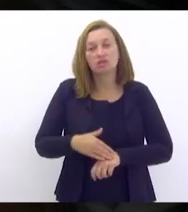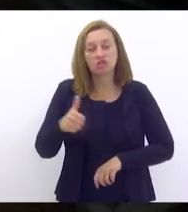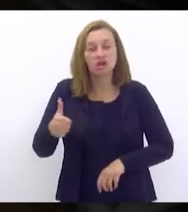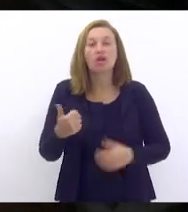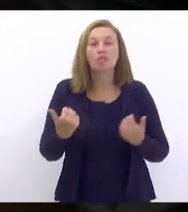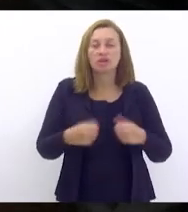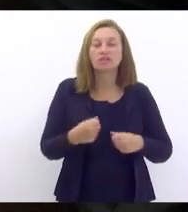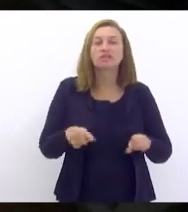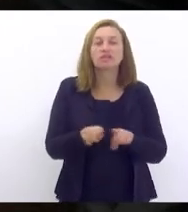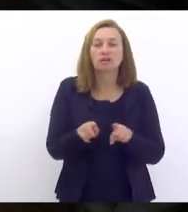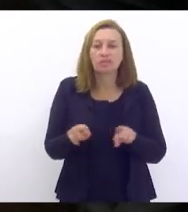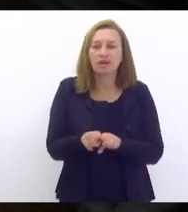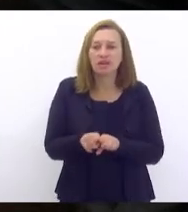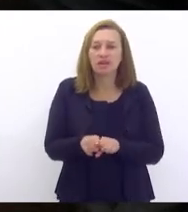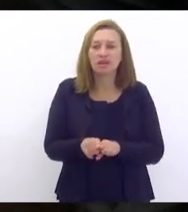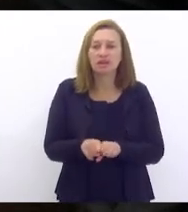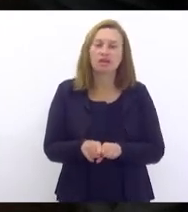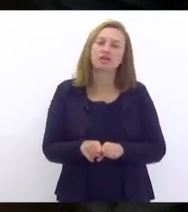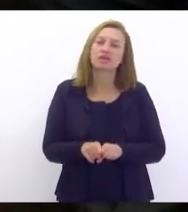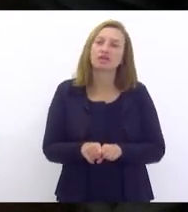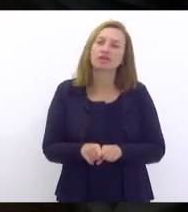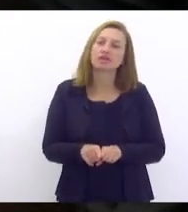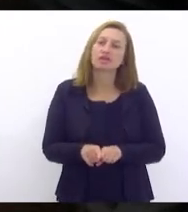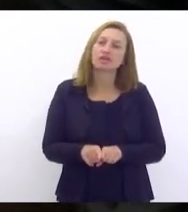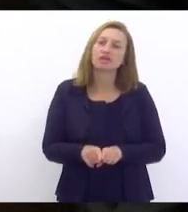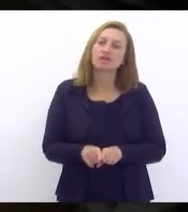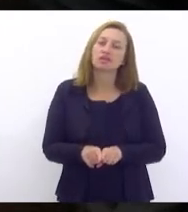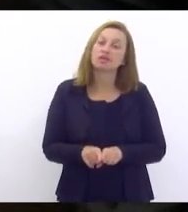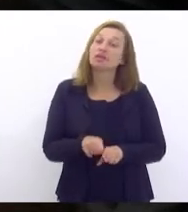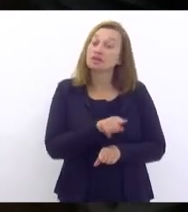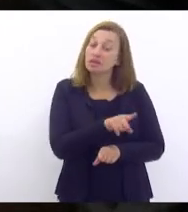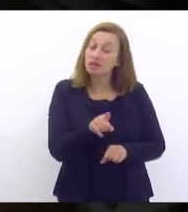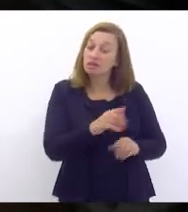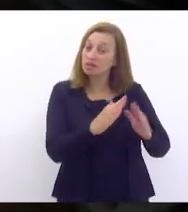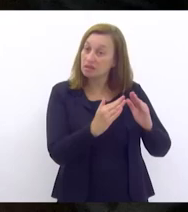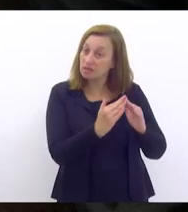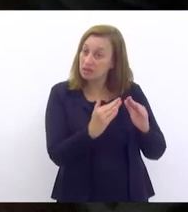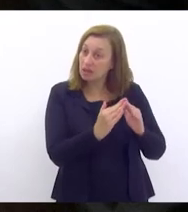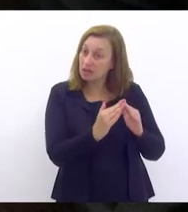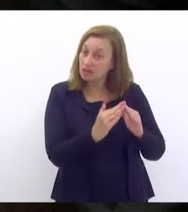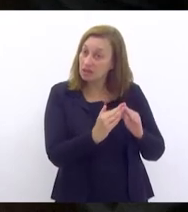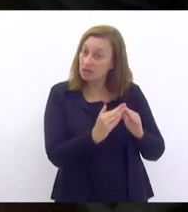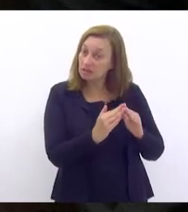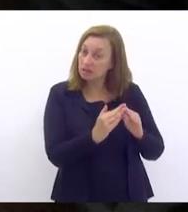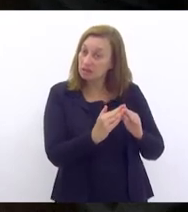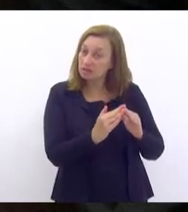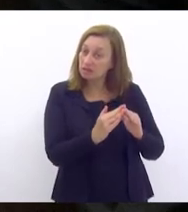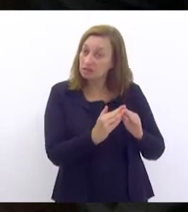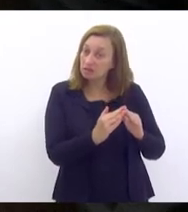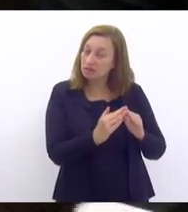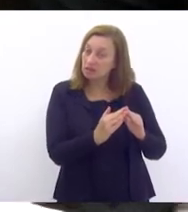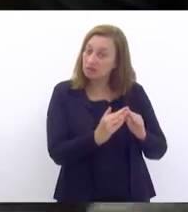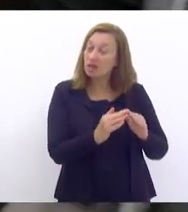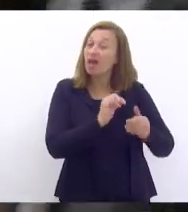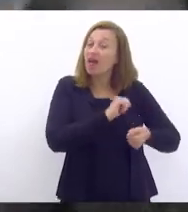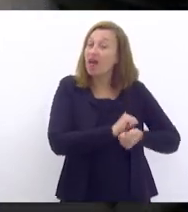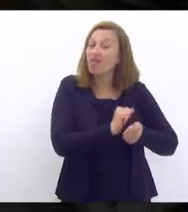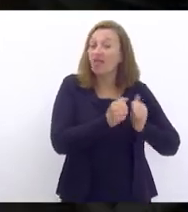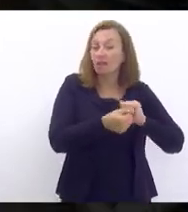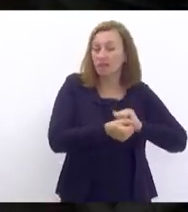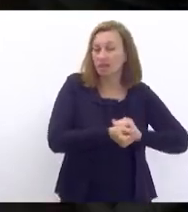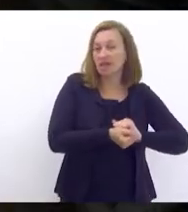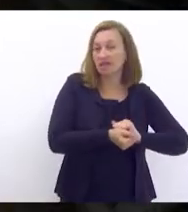gente precisa também prever que essas moradias tenham condições e estejam